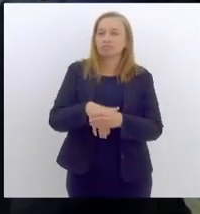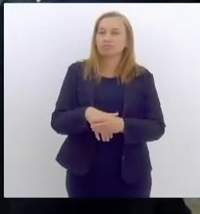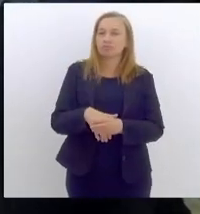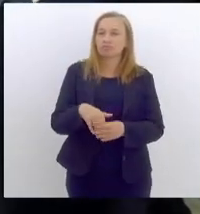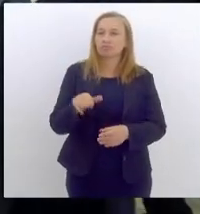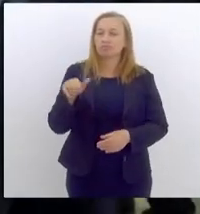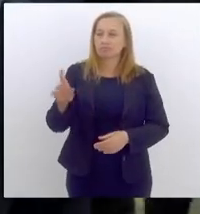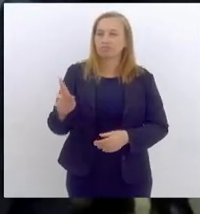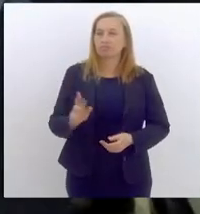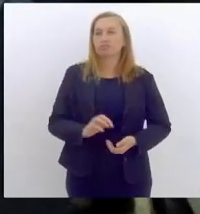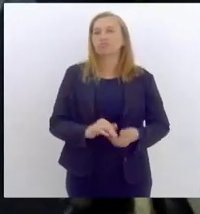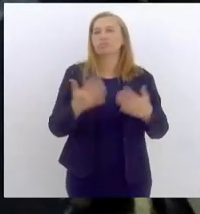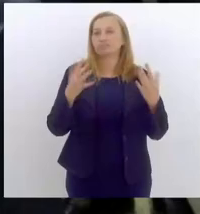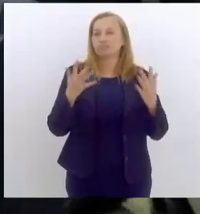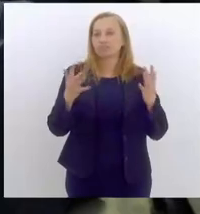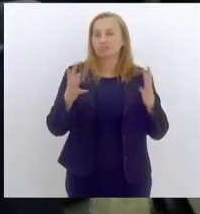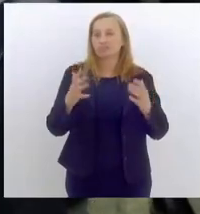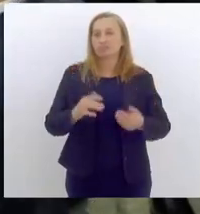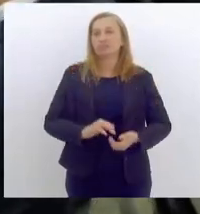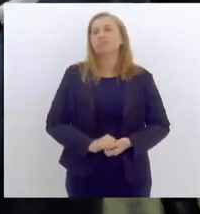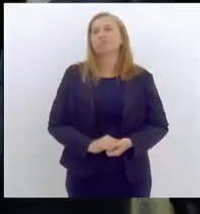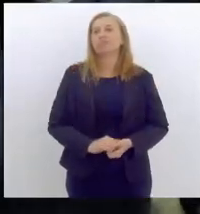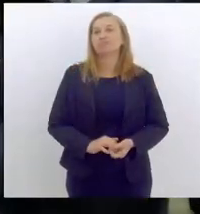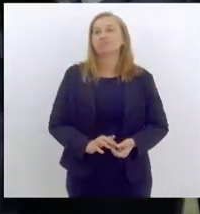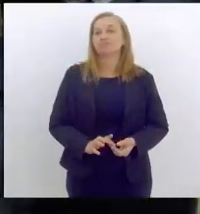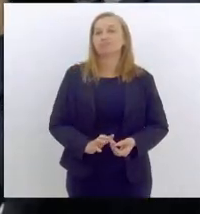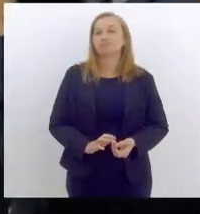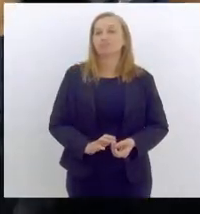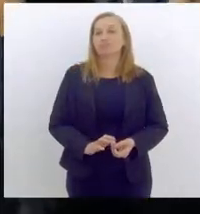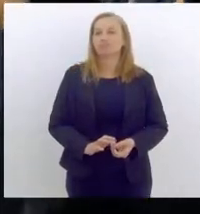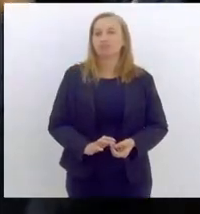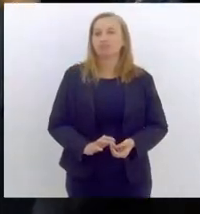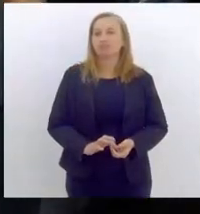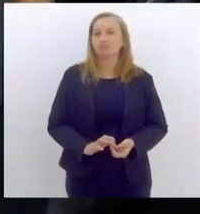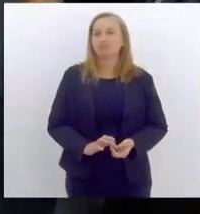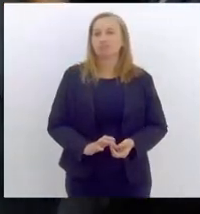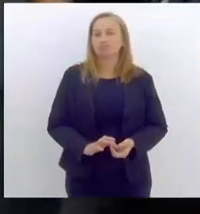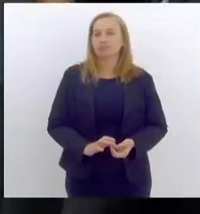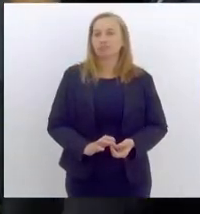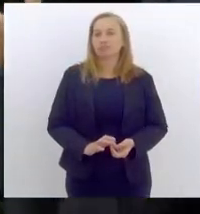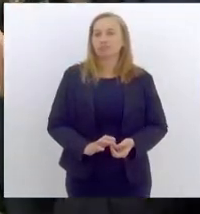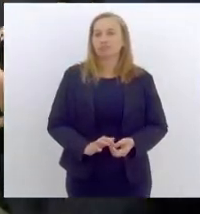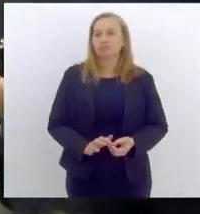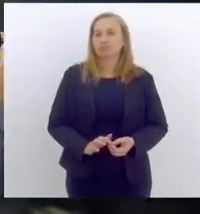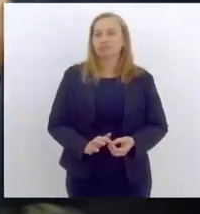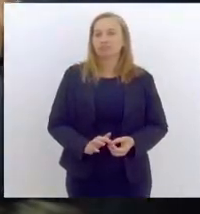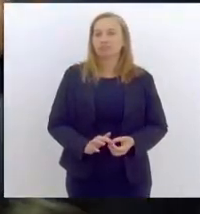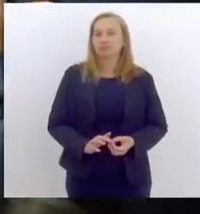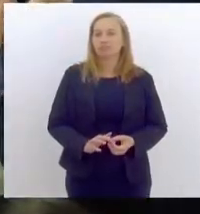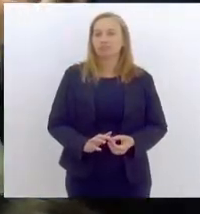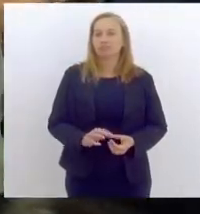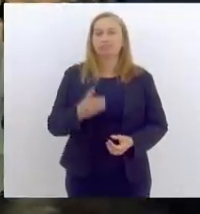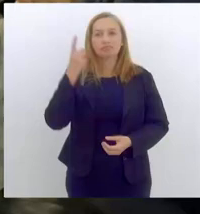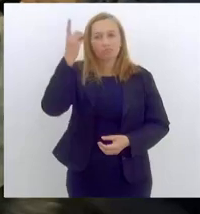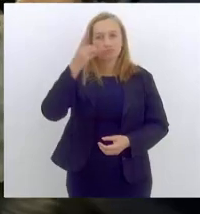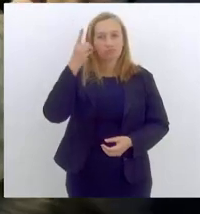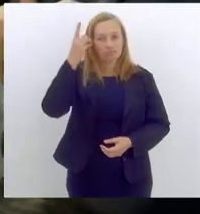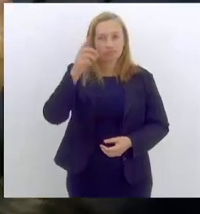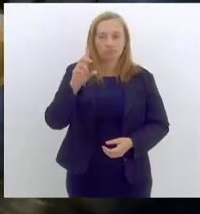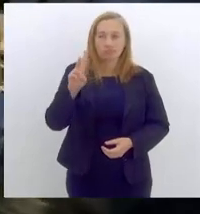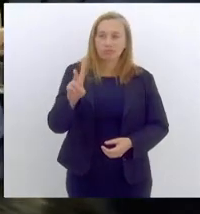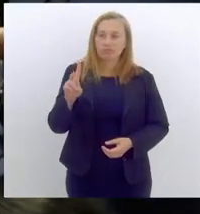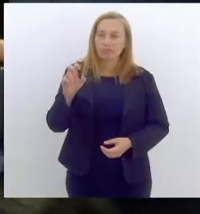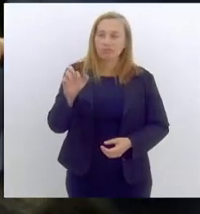Bacelar. Deputado Valdeci da Saúde, vota sim. Deputada Verônica Lima.